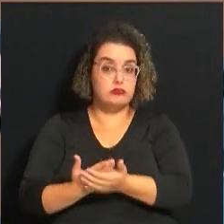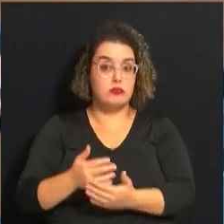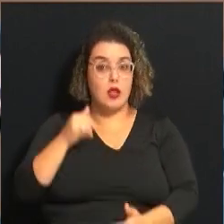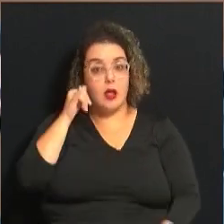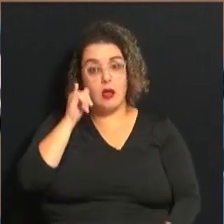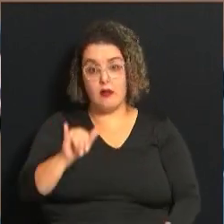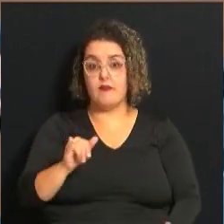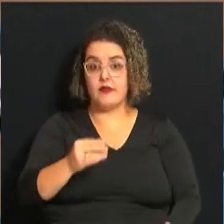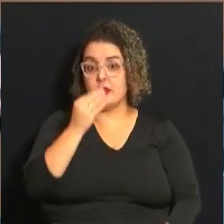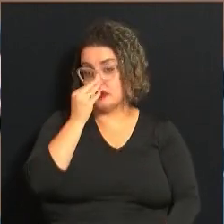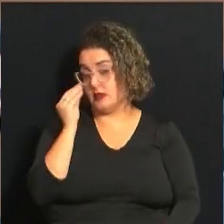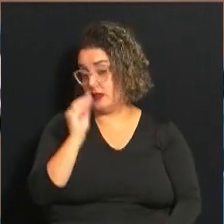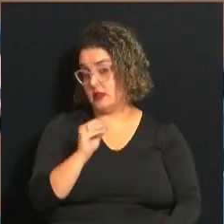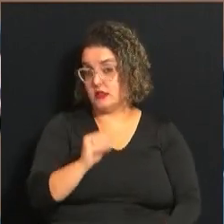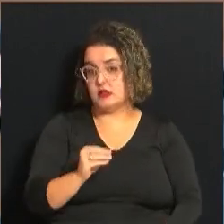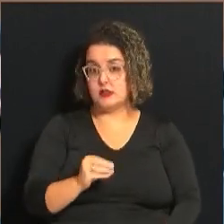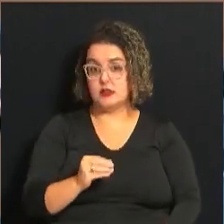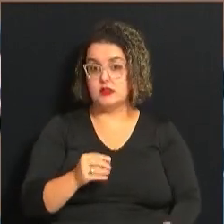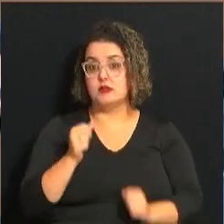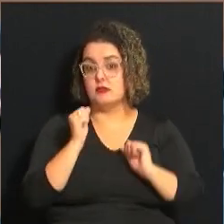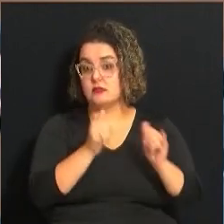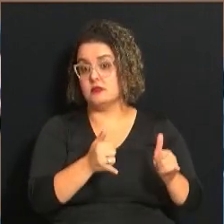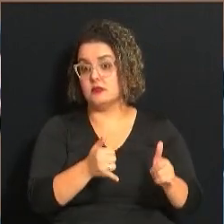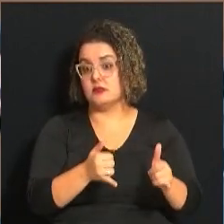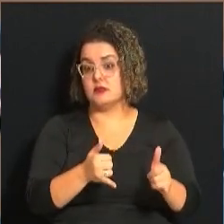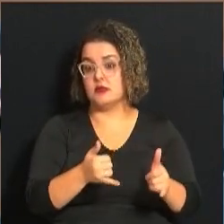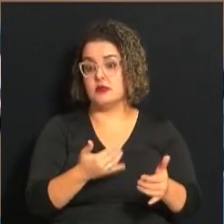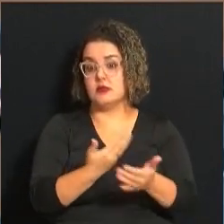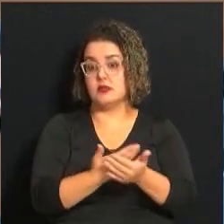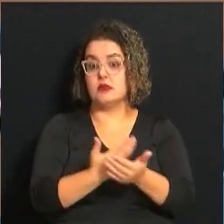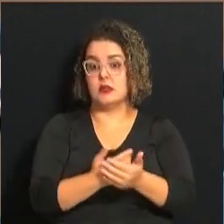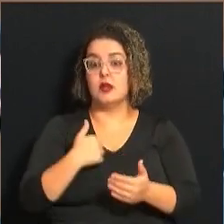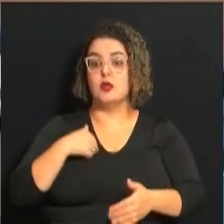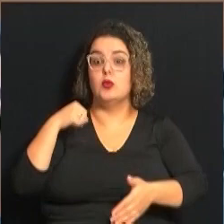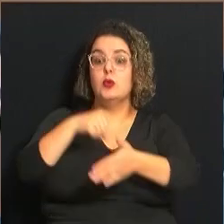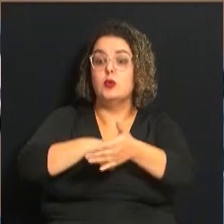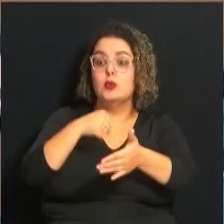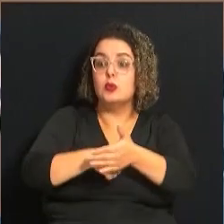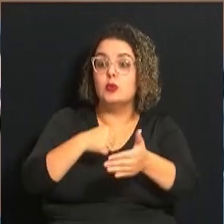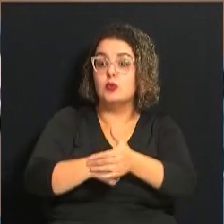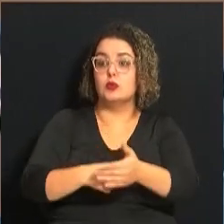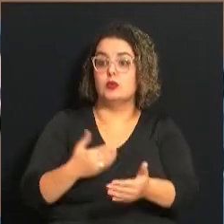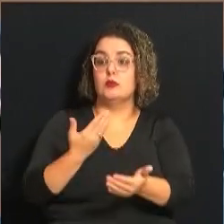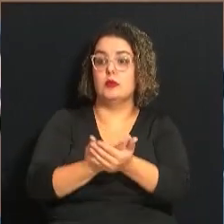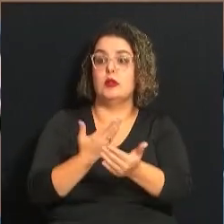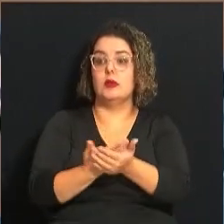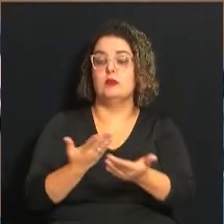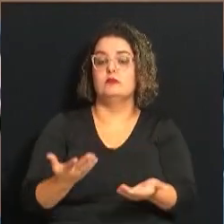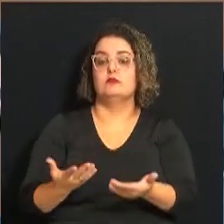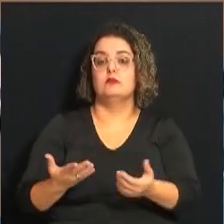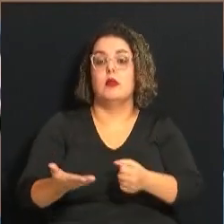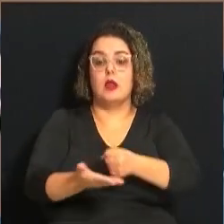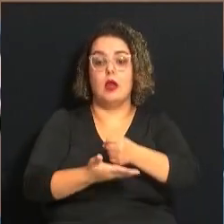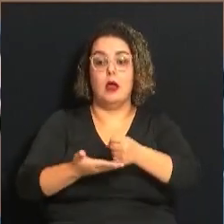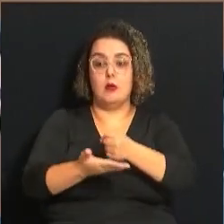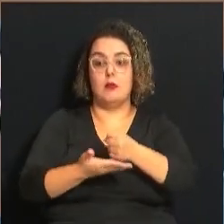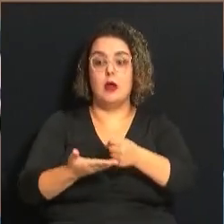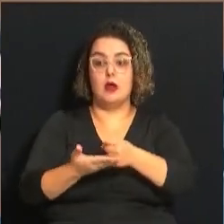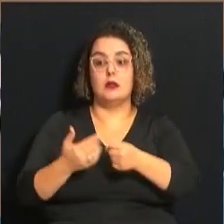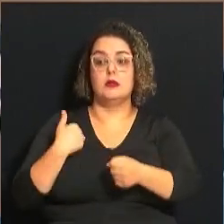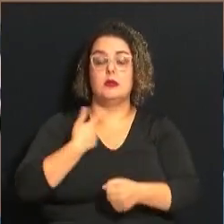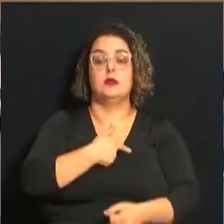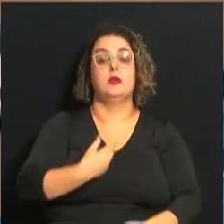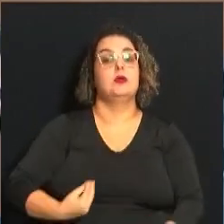vocês sabem, eu luto muito pela educação, pela bandeira, Eu sempre falo que a educação é a base da nossa vida, é a